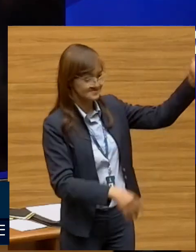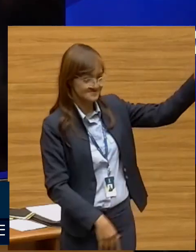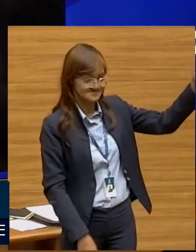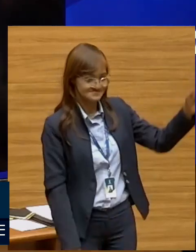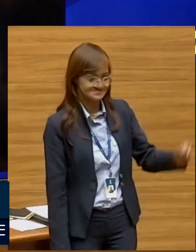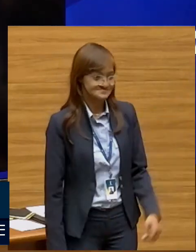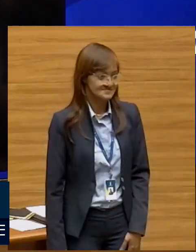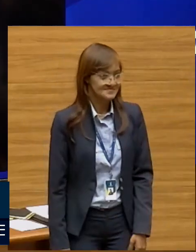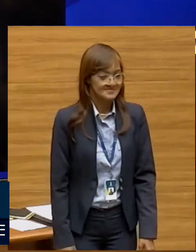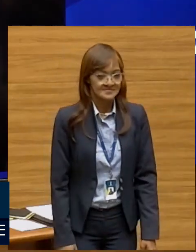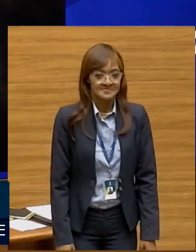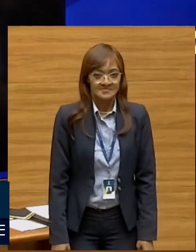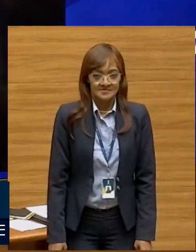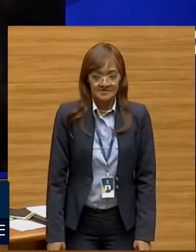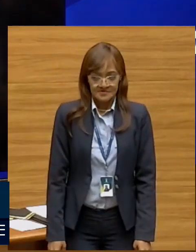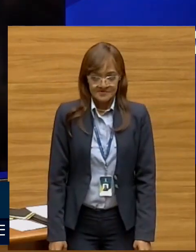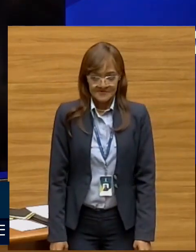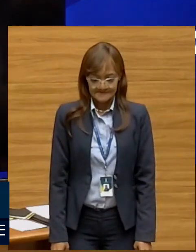Oi, tudo bem?